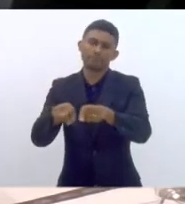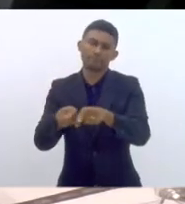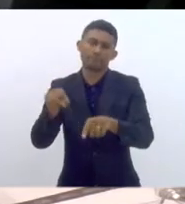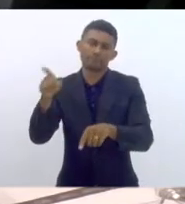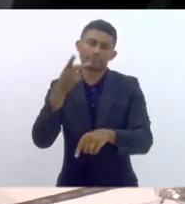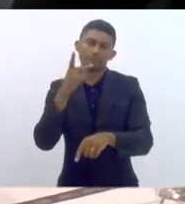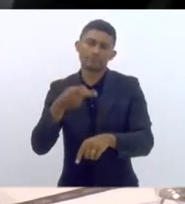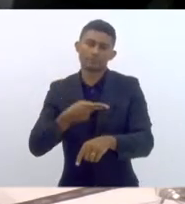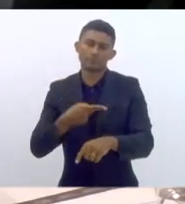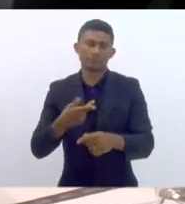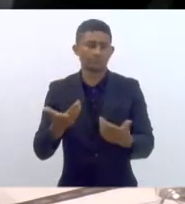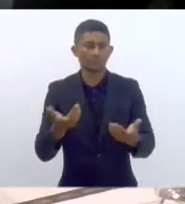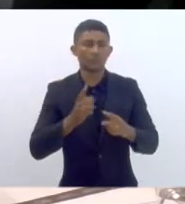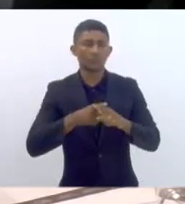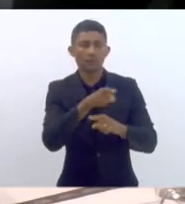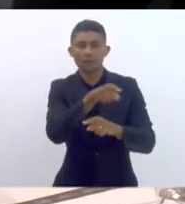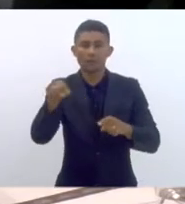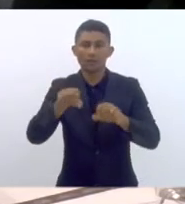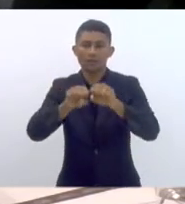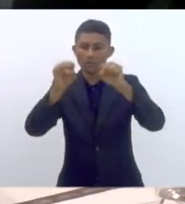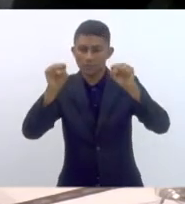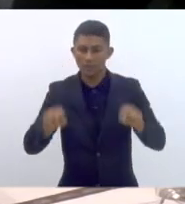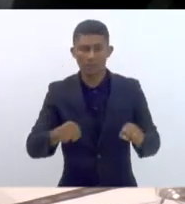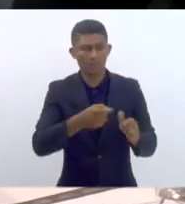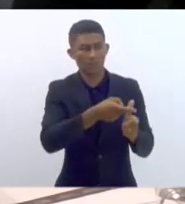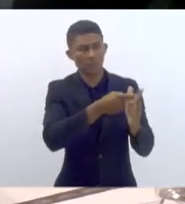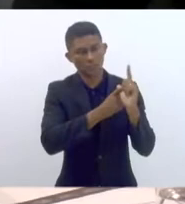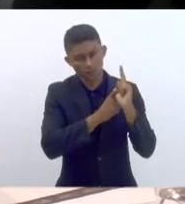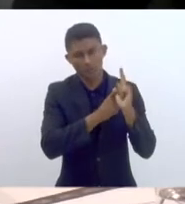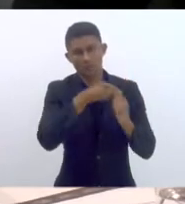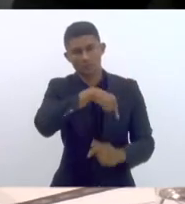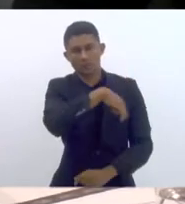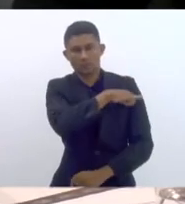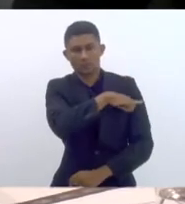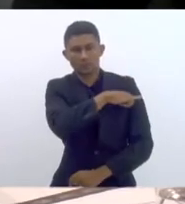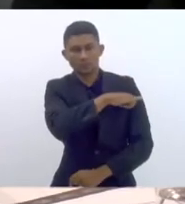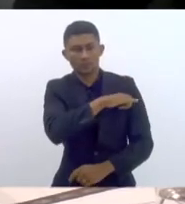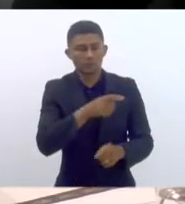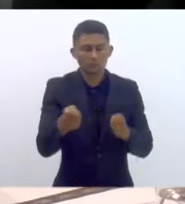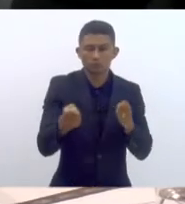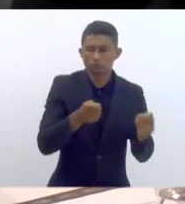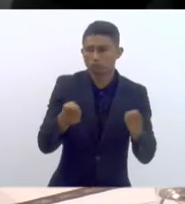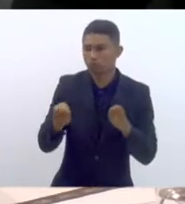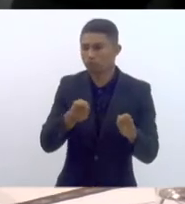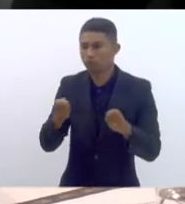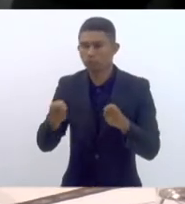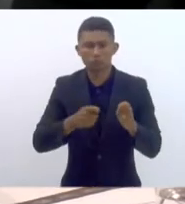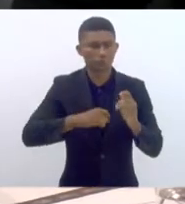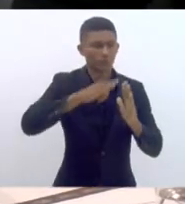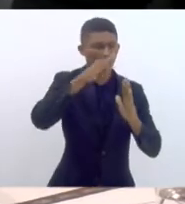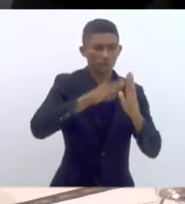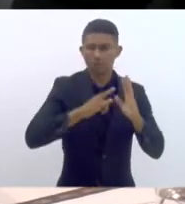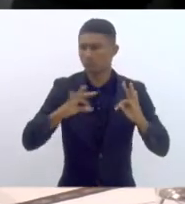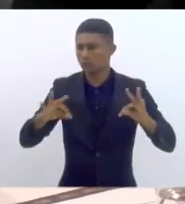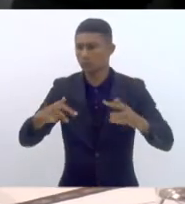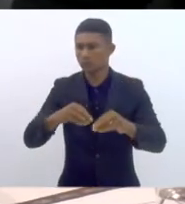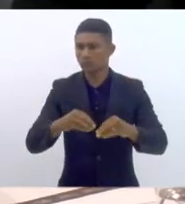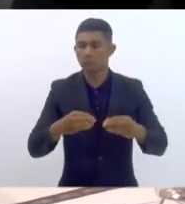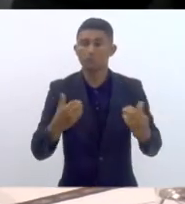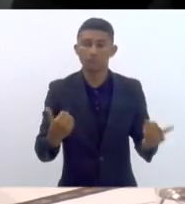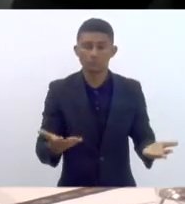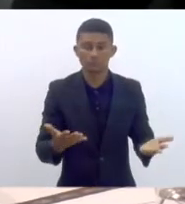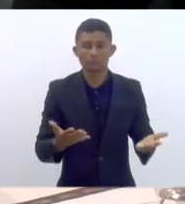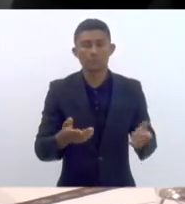para poder controlar a dívida do Estado do Rio de Janeiro, contrato por contrato, na forma do regime antigo. Então, nesse limbo, o controle da